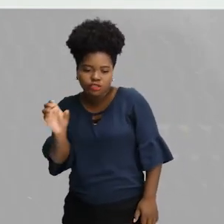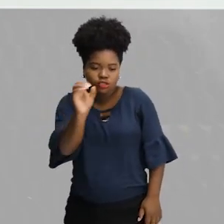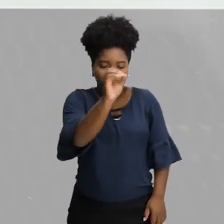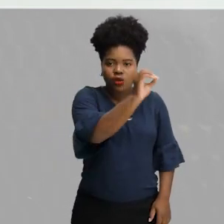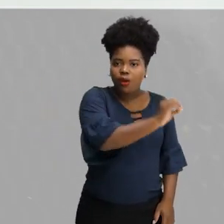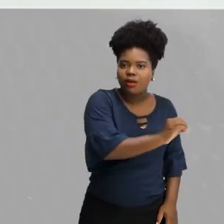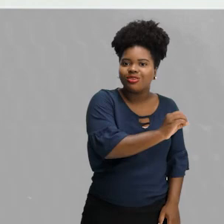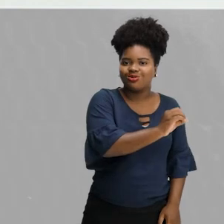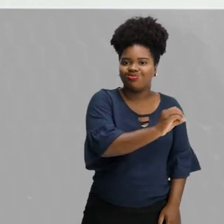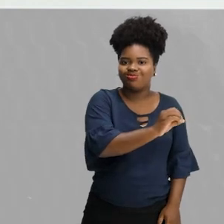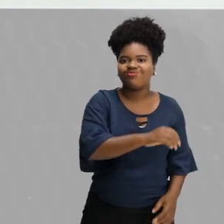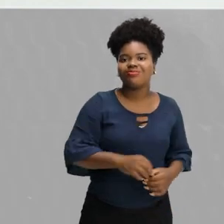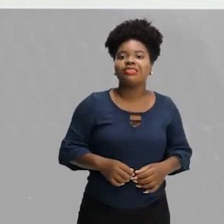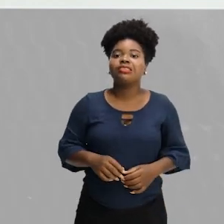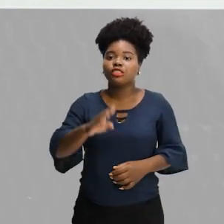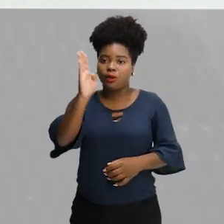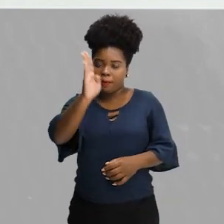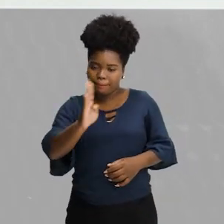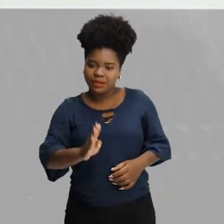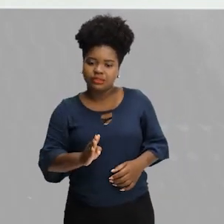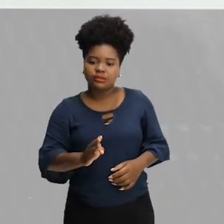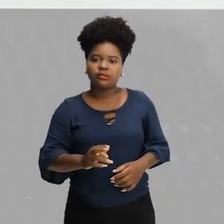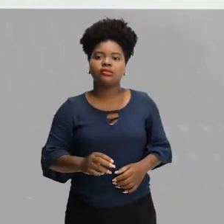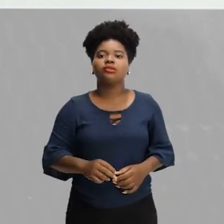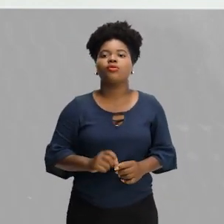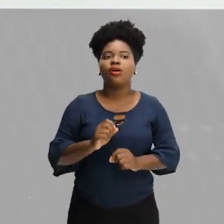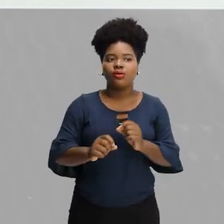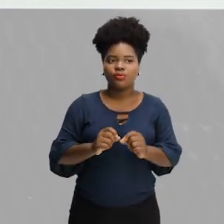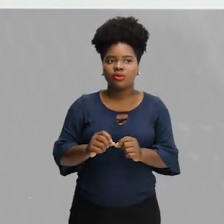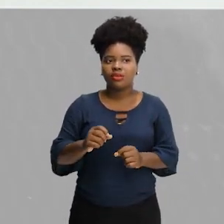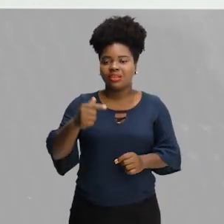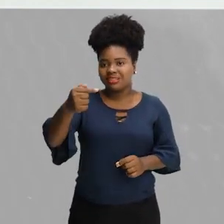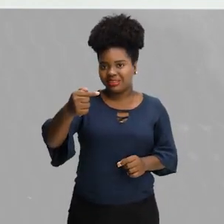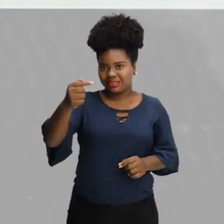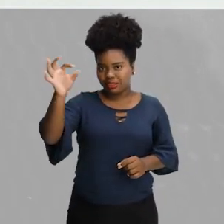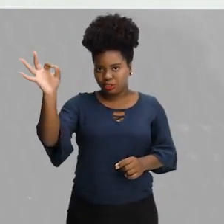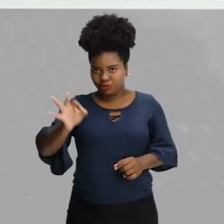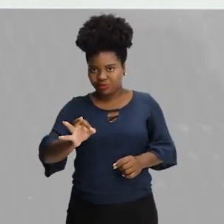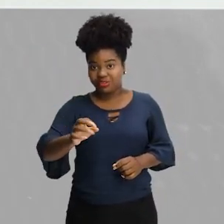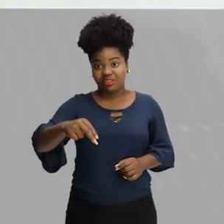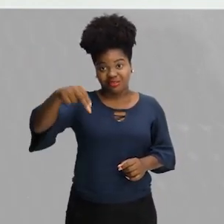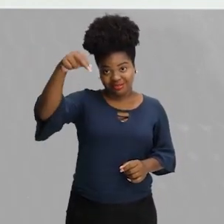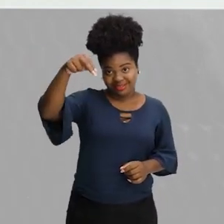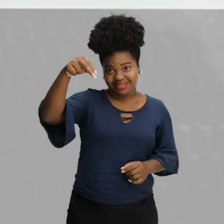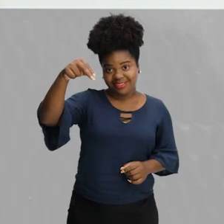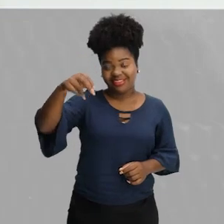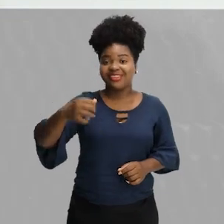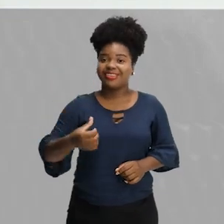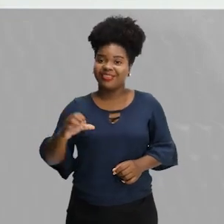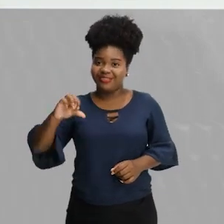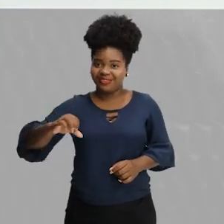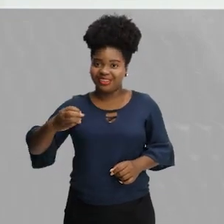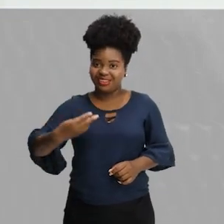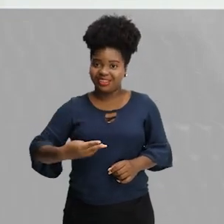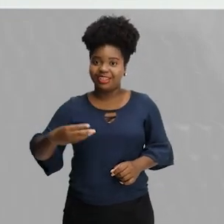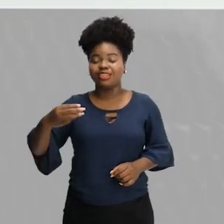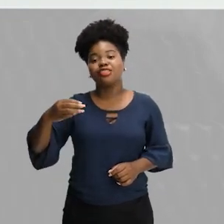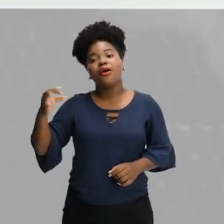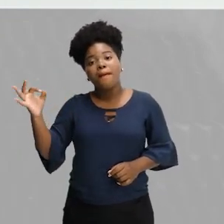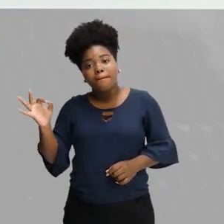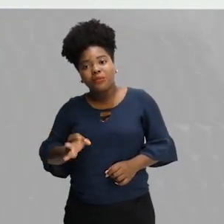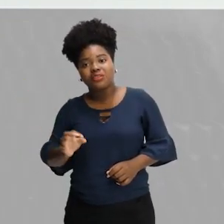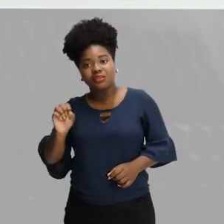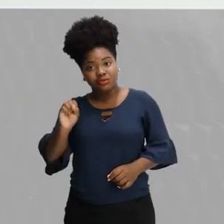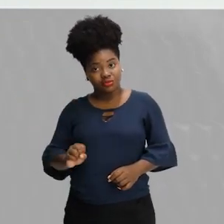o Brasil é 7% norte, 93% sul. Então, cuidado quando você afirmar que o Brasil é um país do